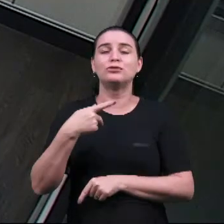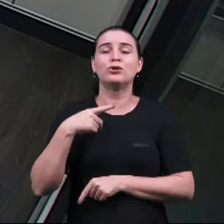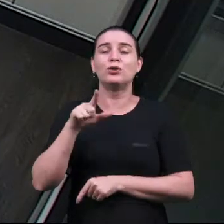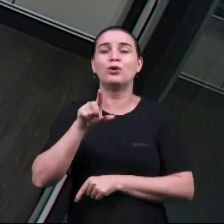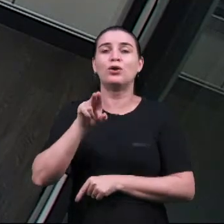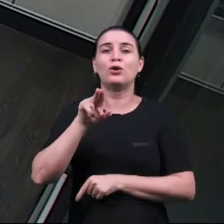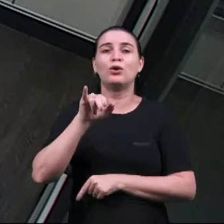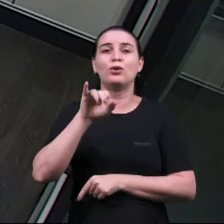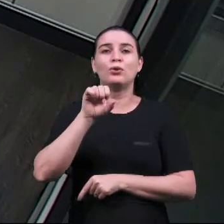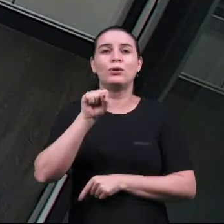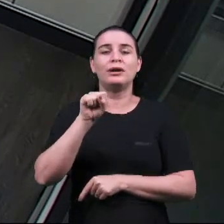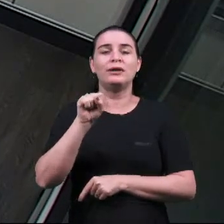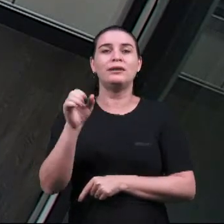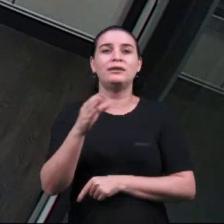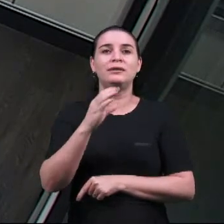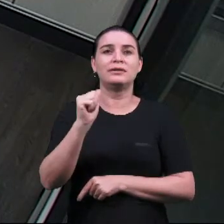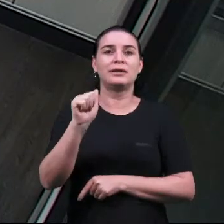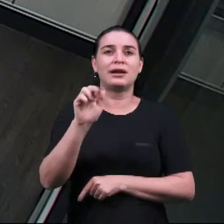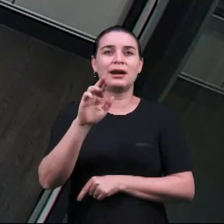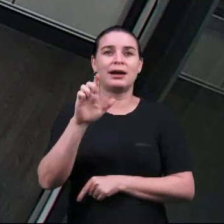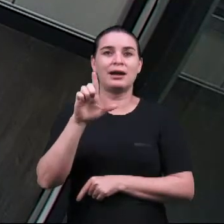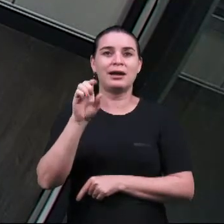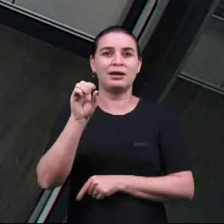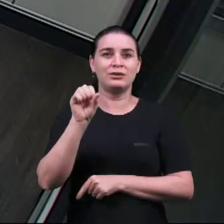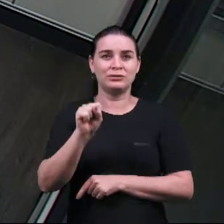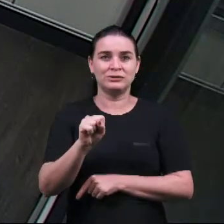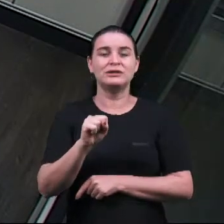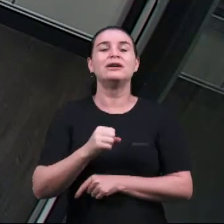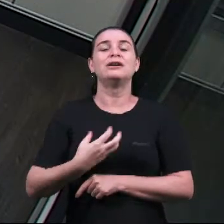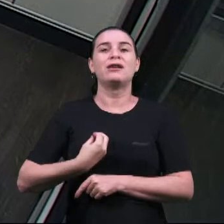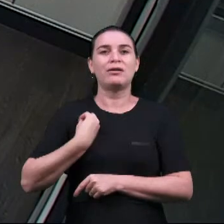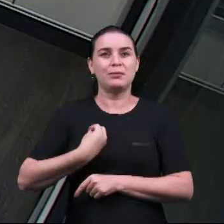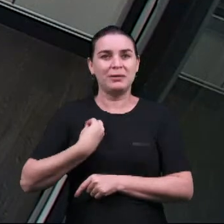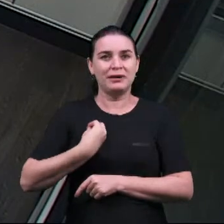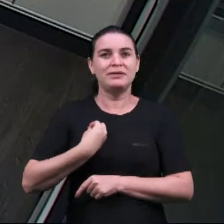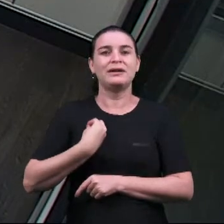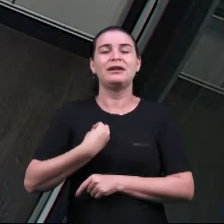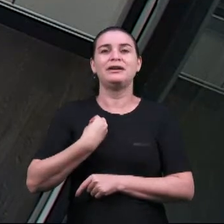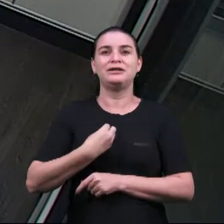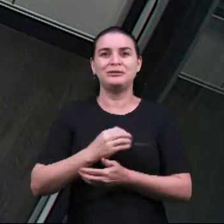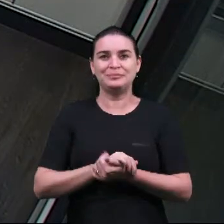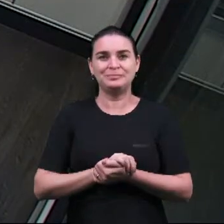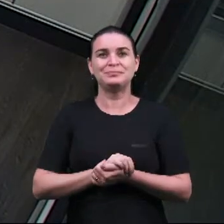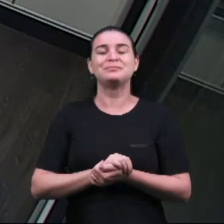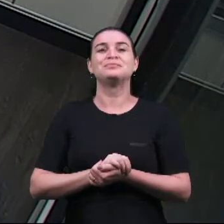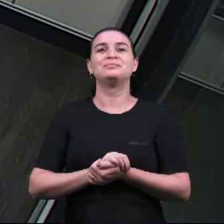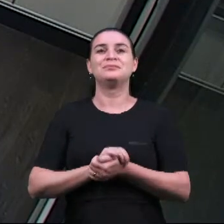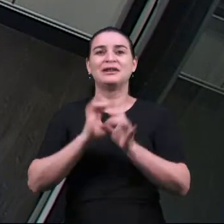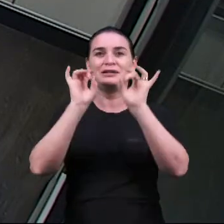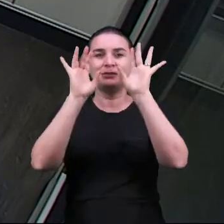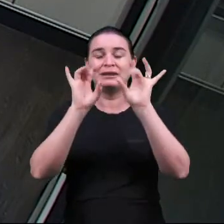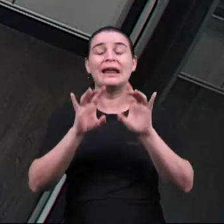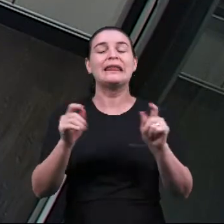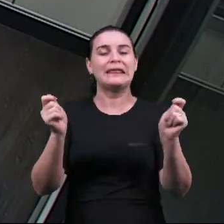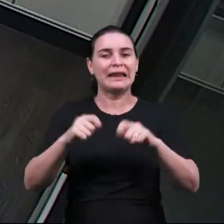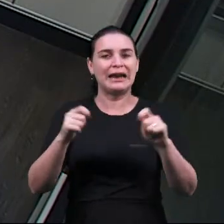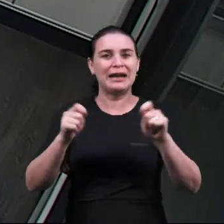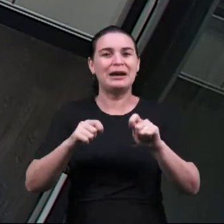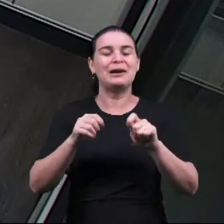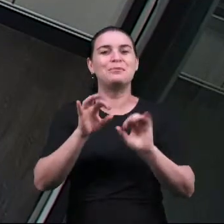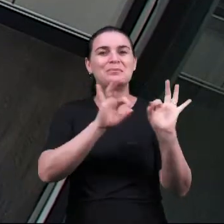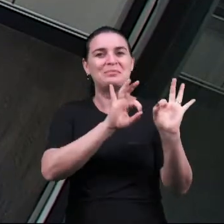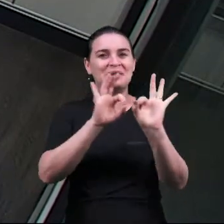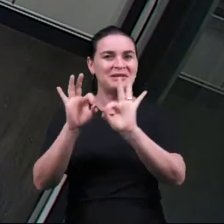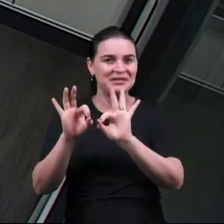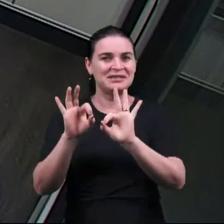Foi muito especial. Aquela noite foi muito especial. Você estava lá, não? Eu né? estava lá. Olha, dá para assistir. Olha,